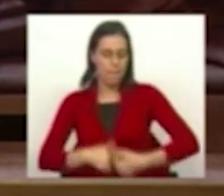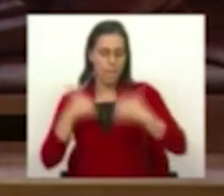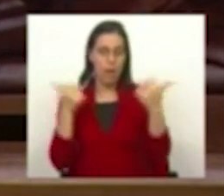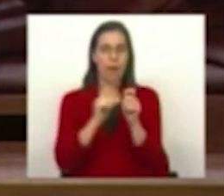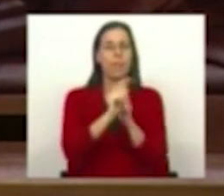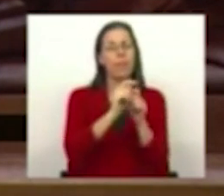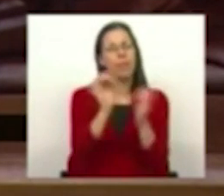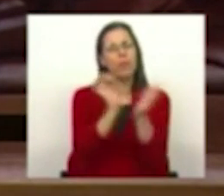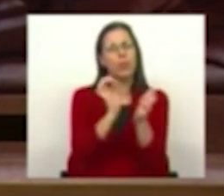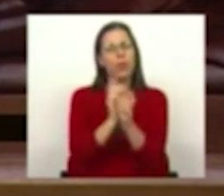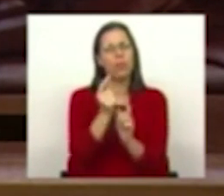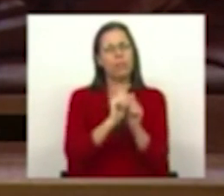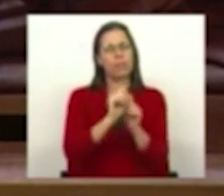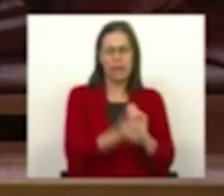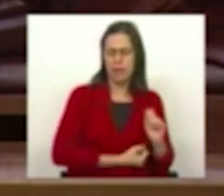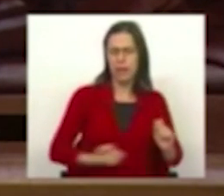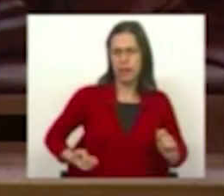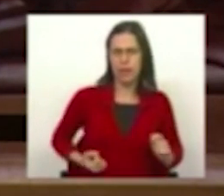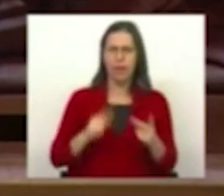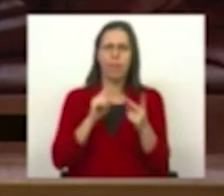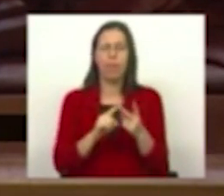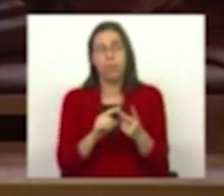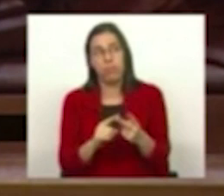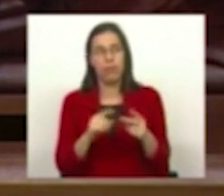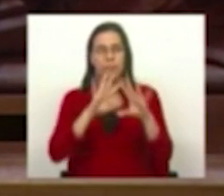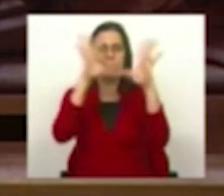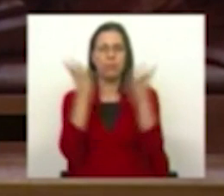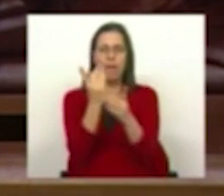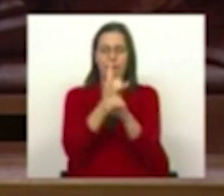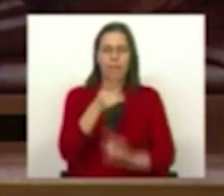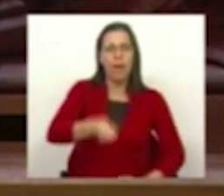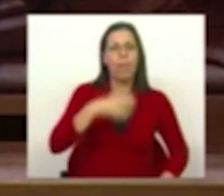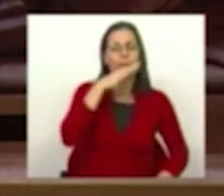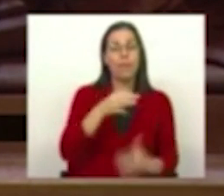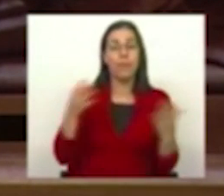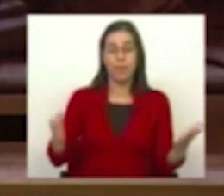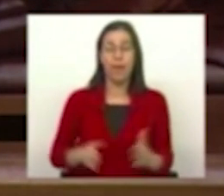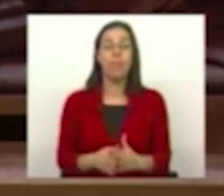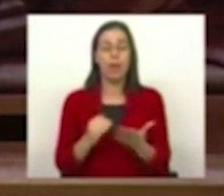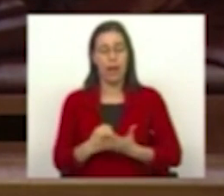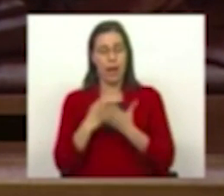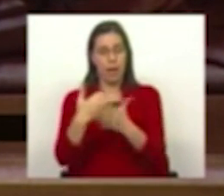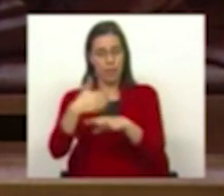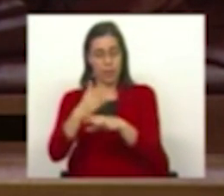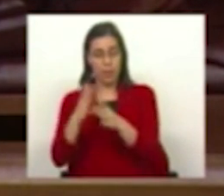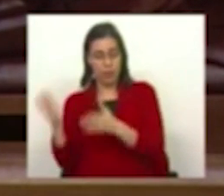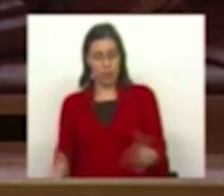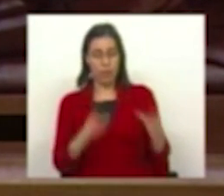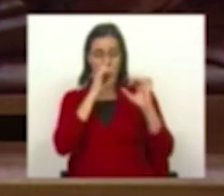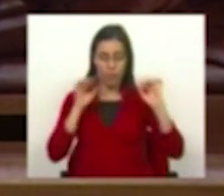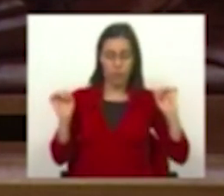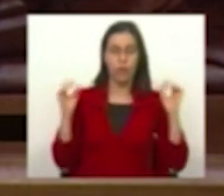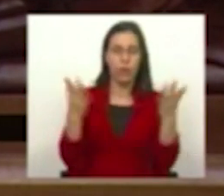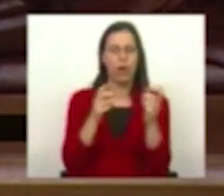das prestações sociais, como o subsídio de desemprego ou a universalização do abono de família, pelo apoio aos setores produtivos da